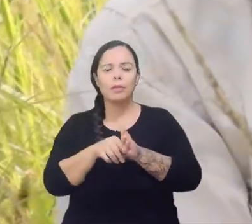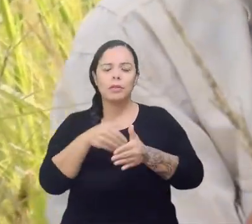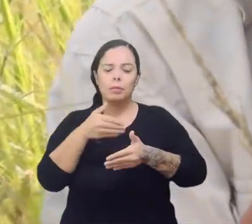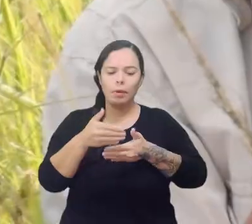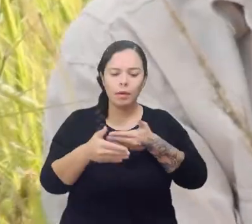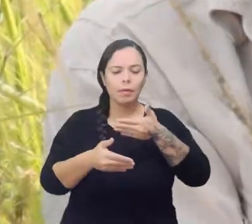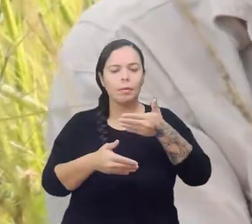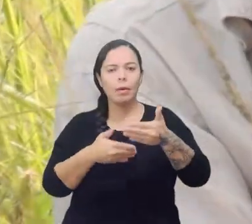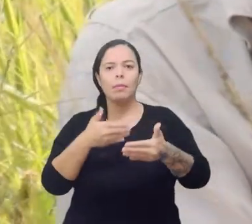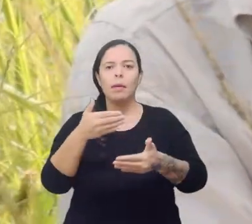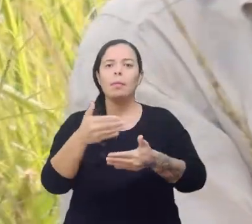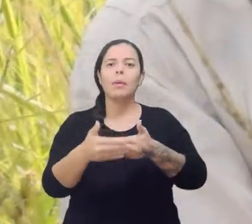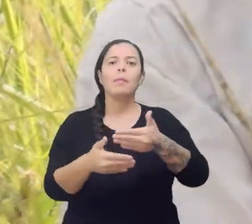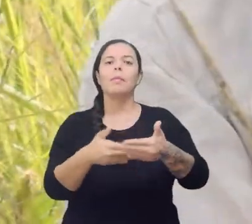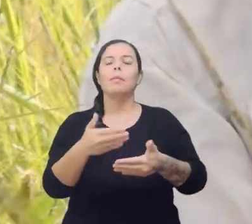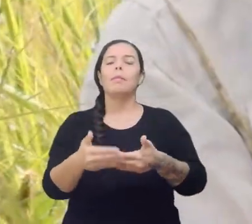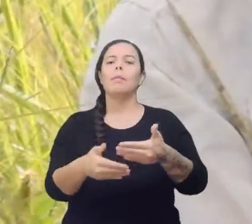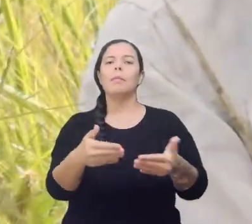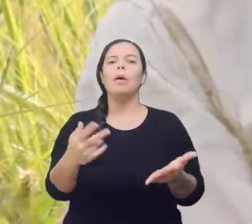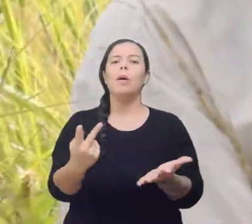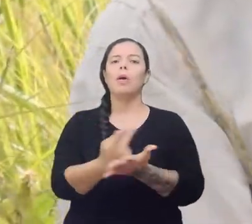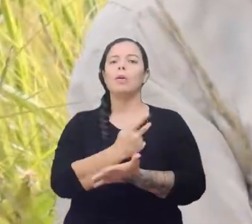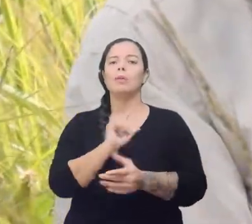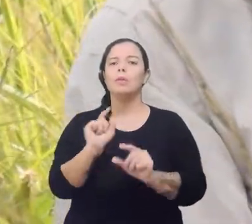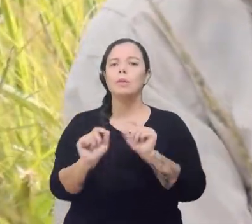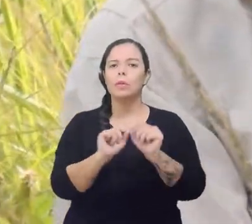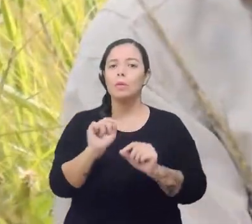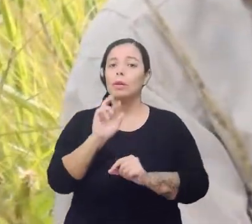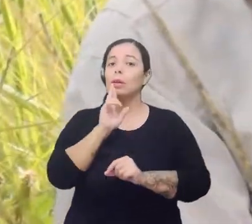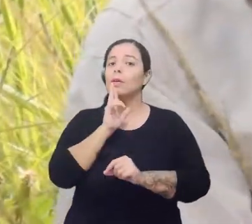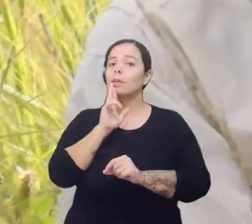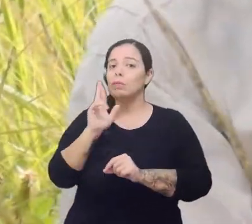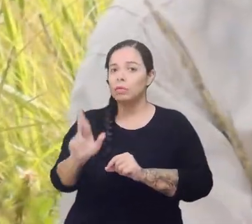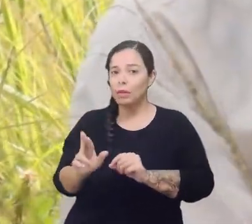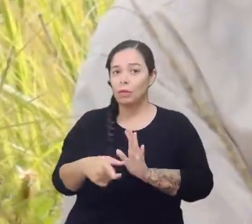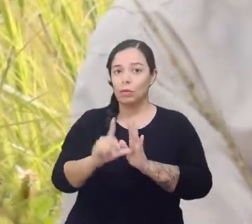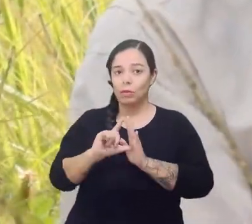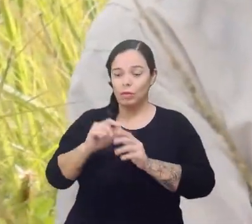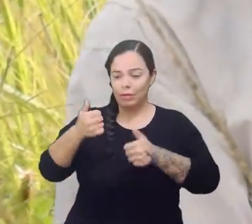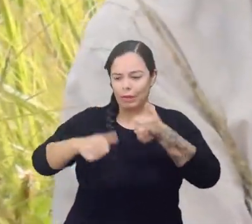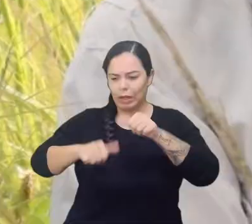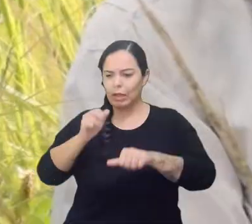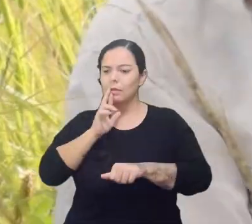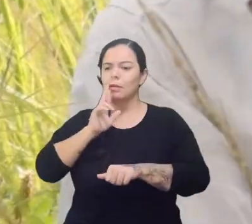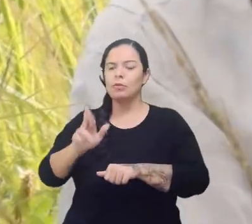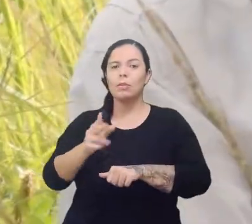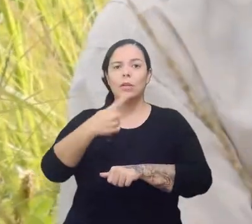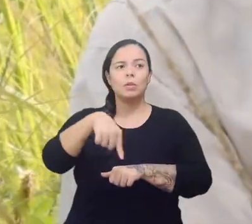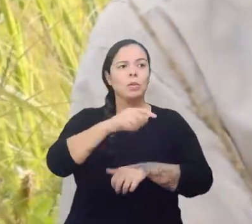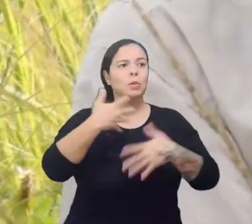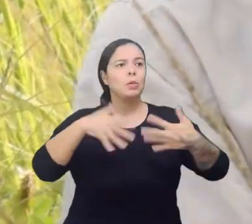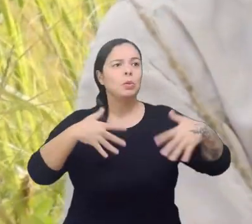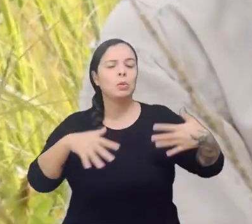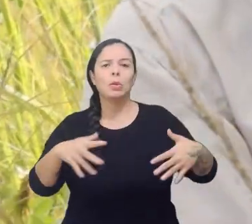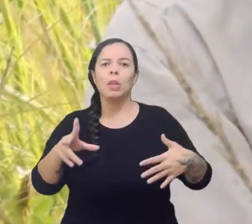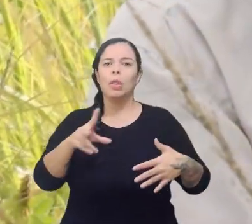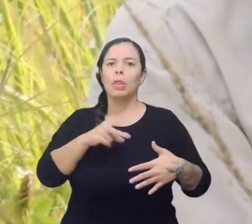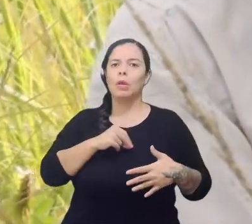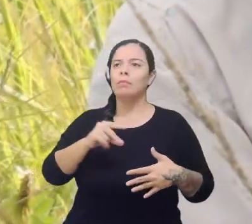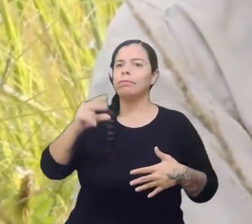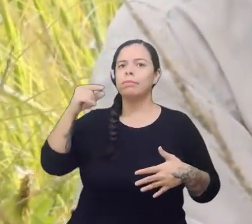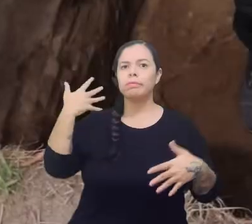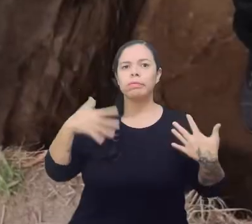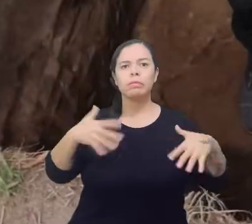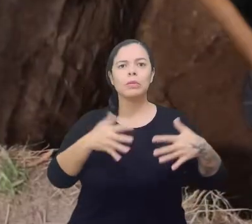esse resultado da análise, que causou espanto, espécie na época, foi confirmado e